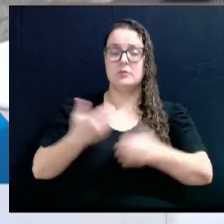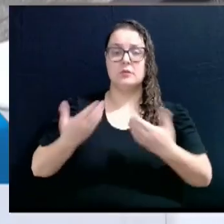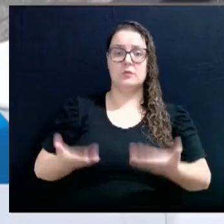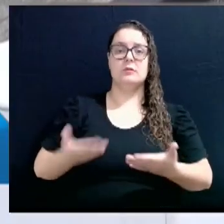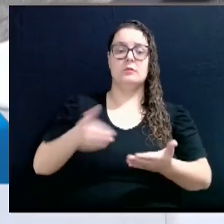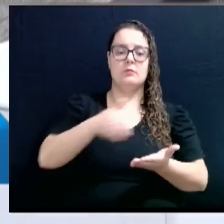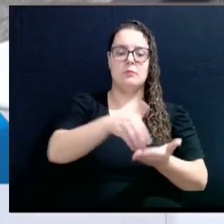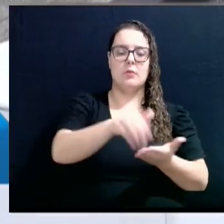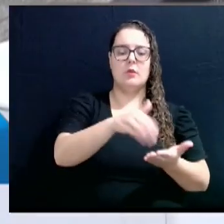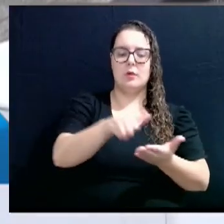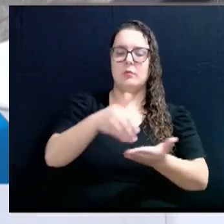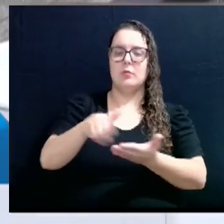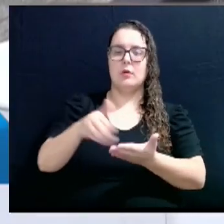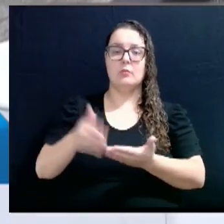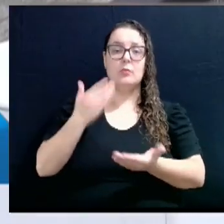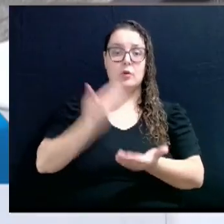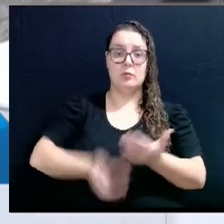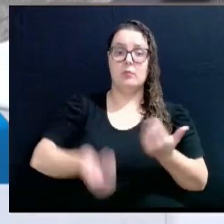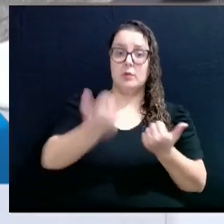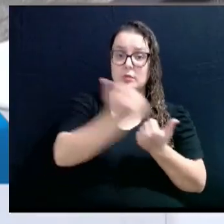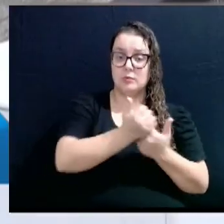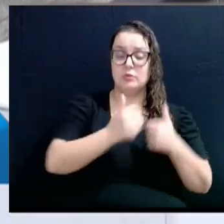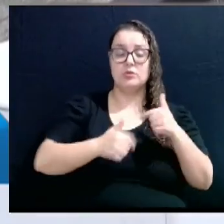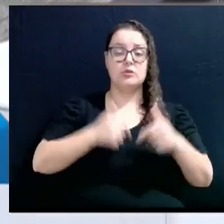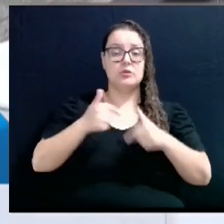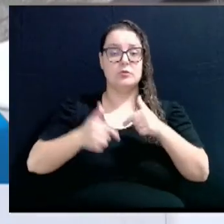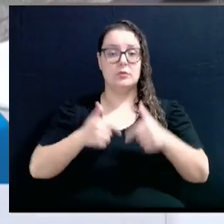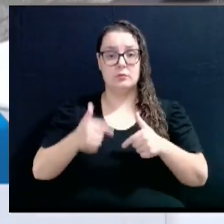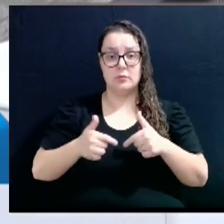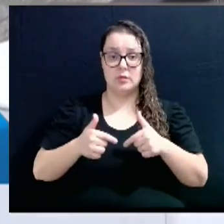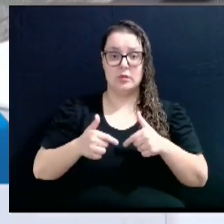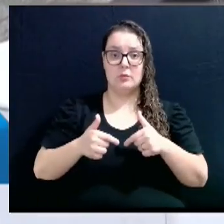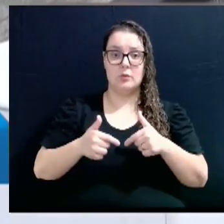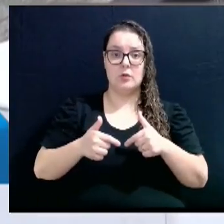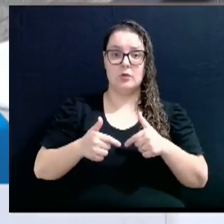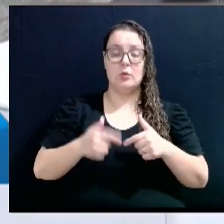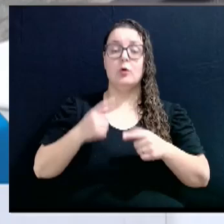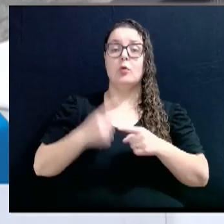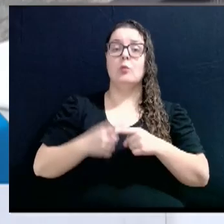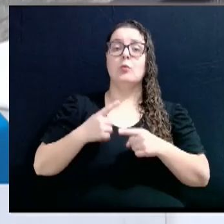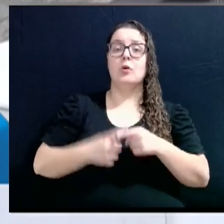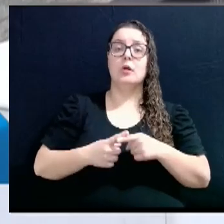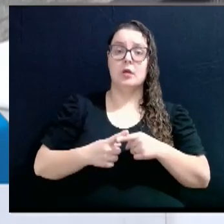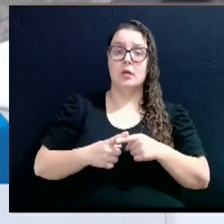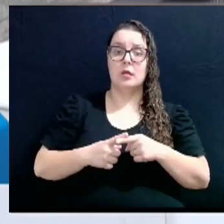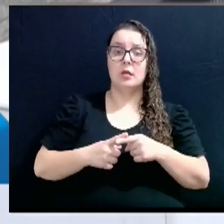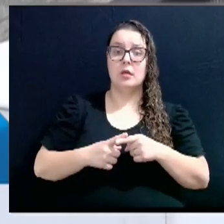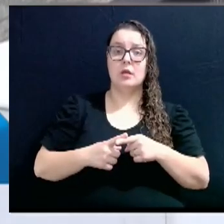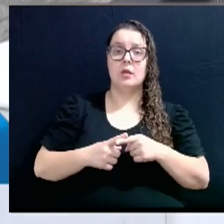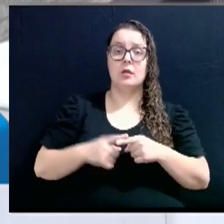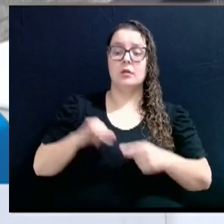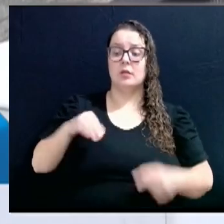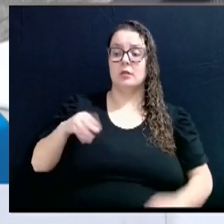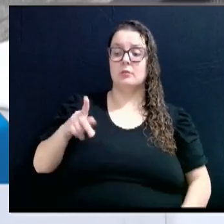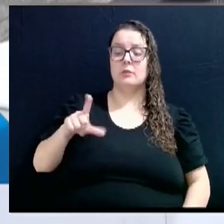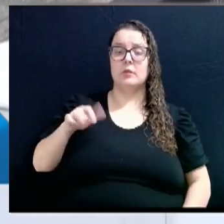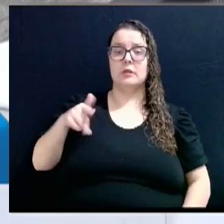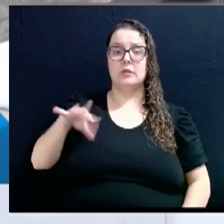estão perdendo esses postos de trabalho por conta da implantação de